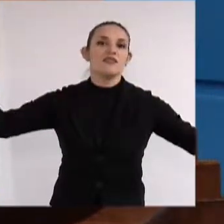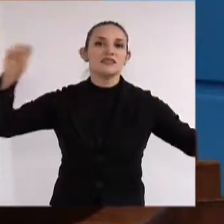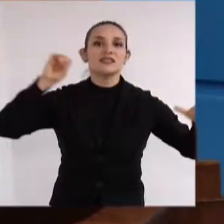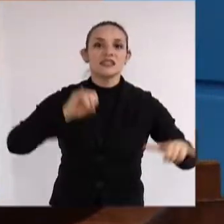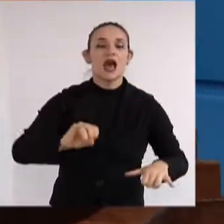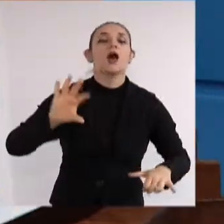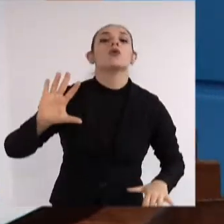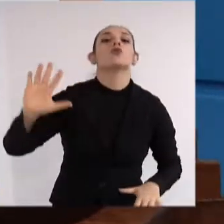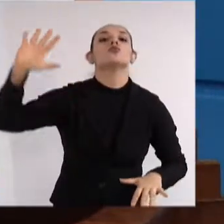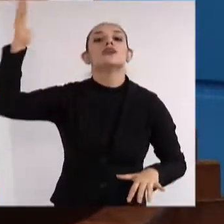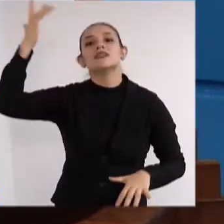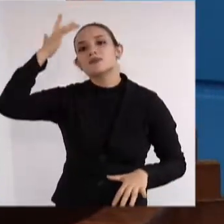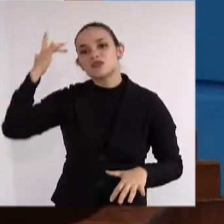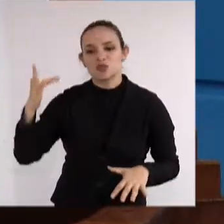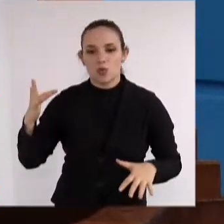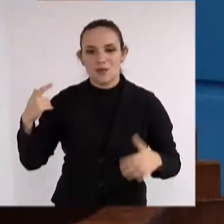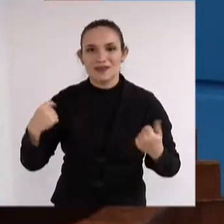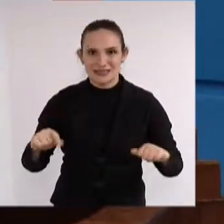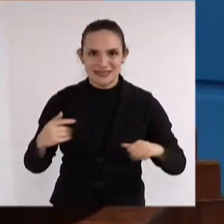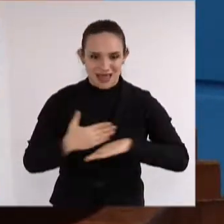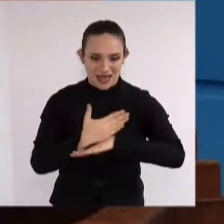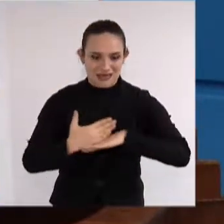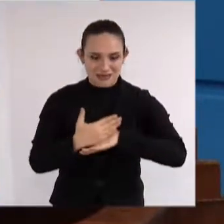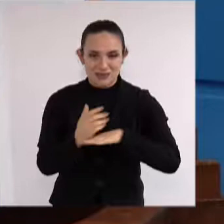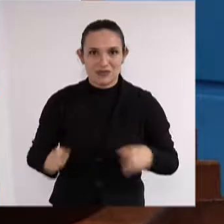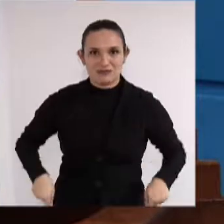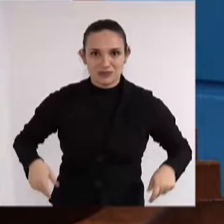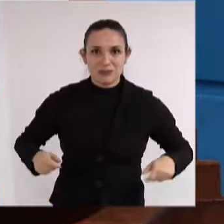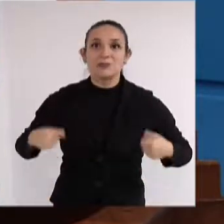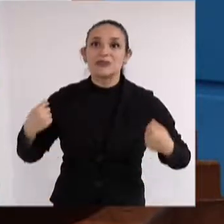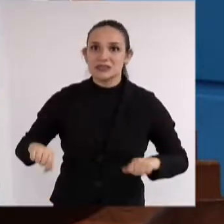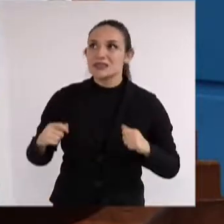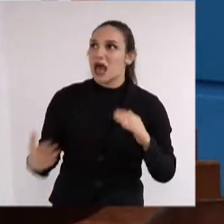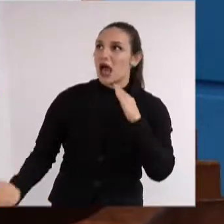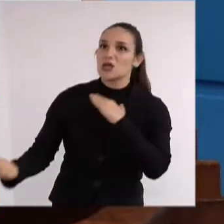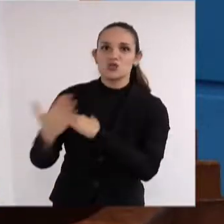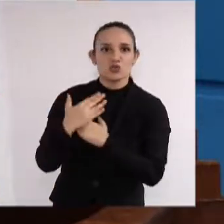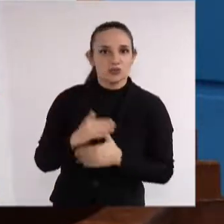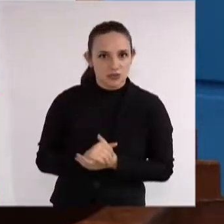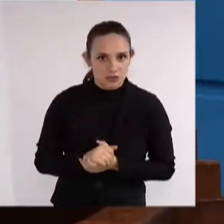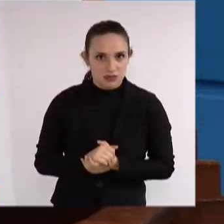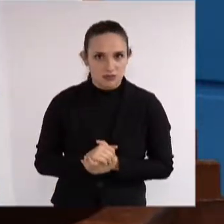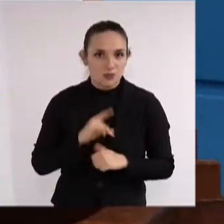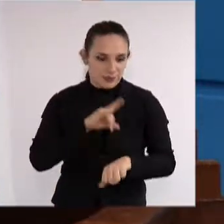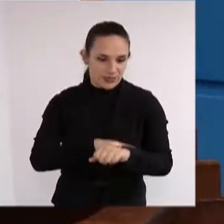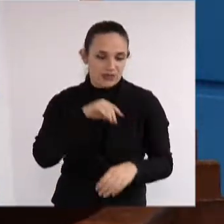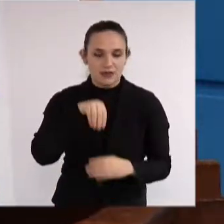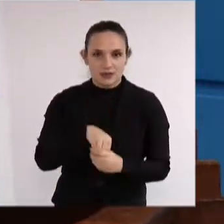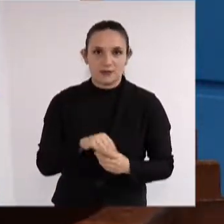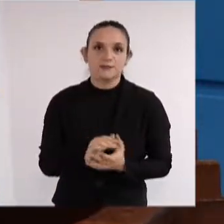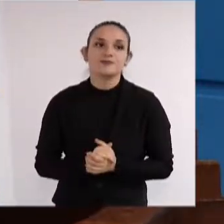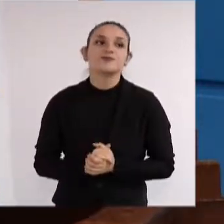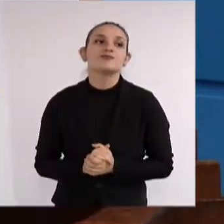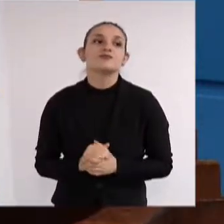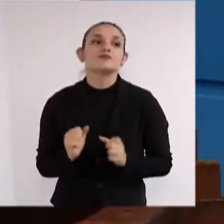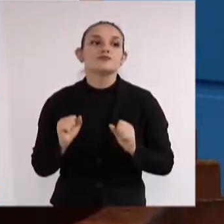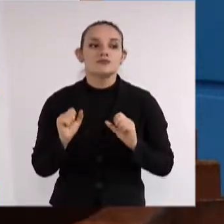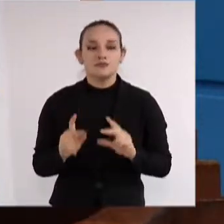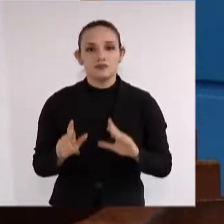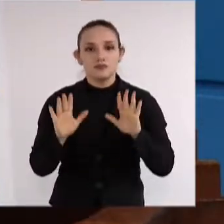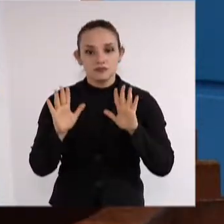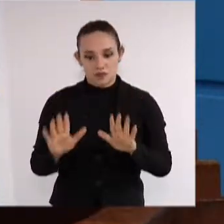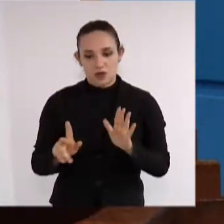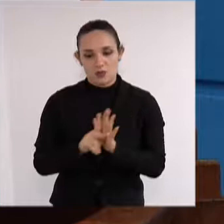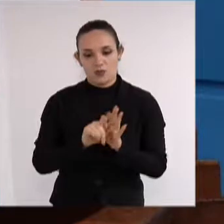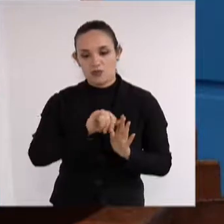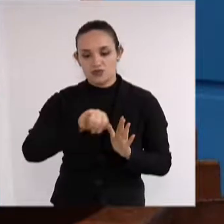seja permitida para aquelas pessoas. Senhor presidente, o nosso projeto dispõe sobre sistema de emergência